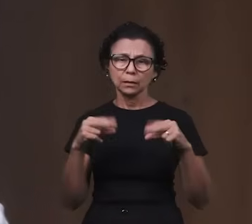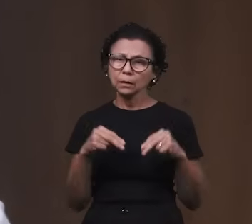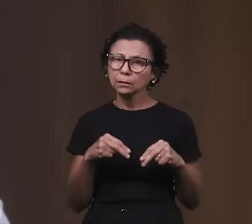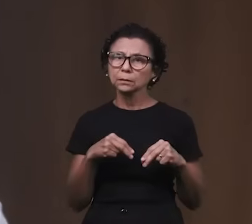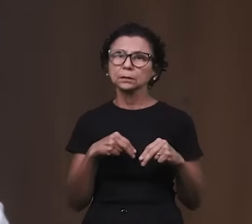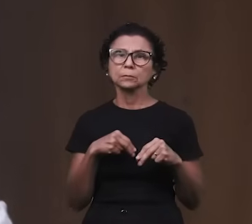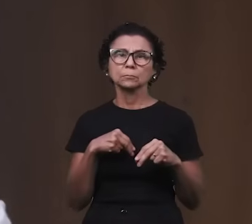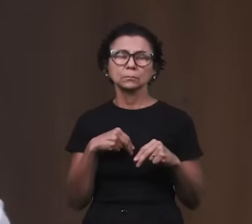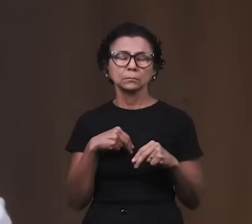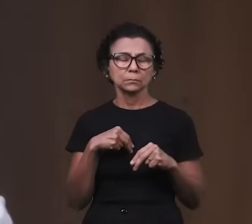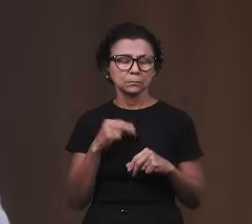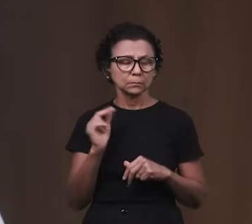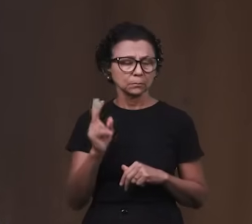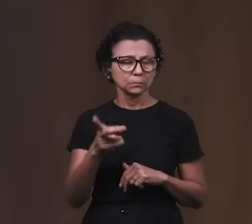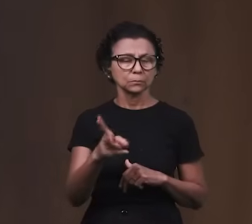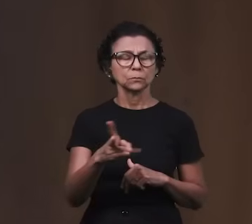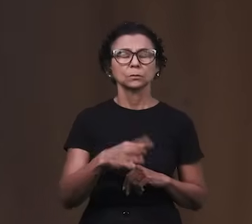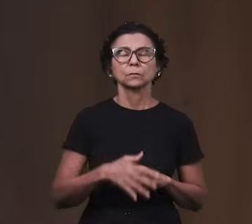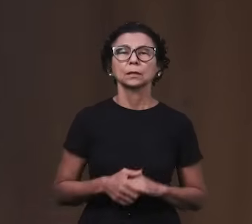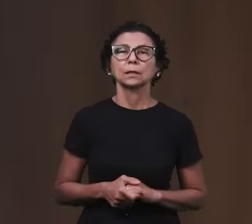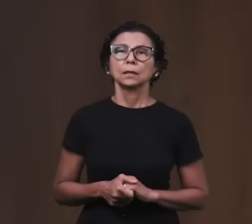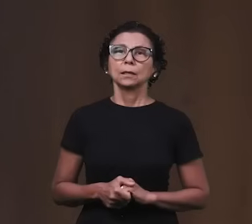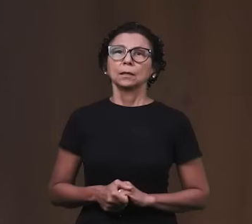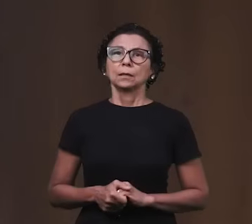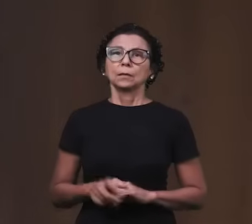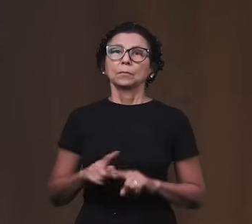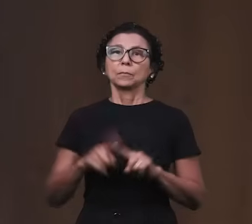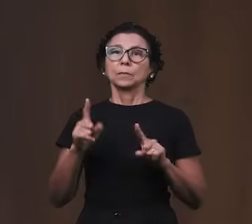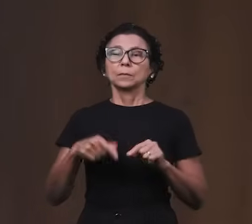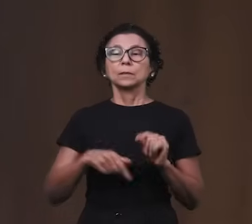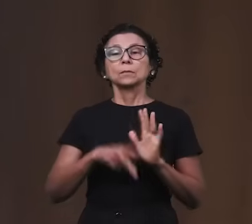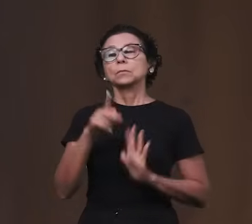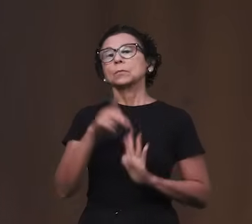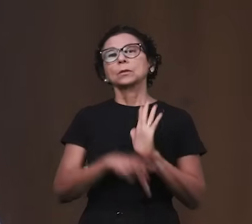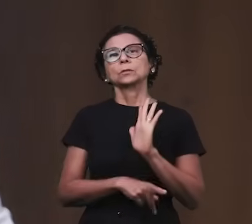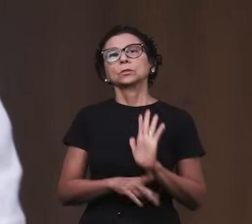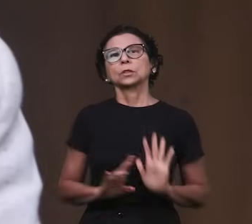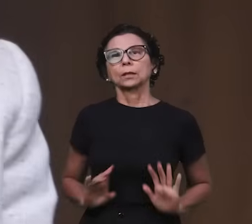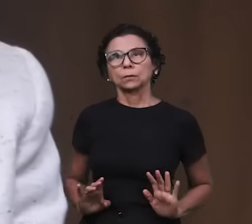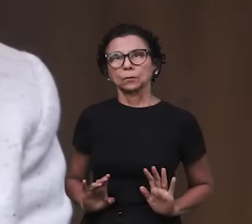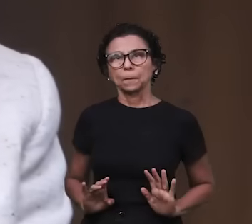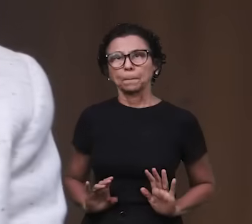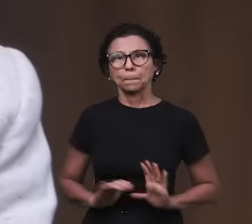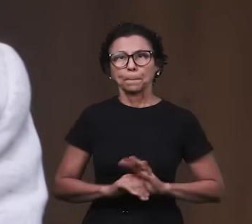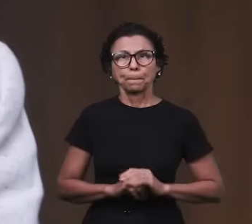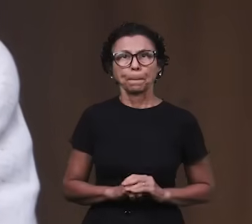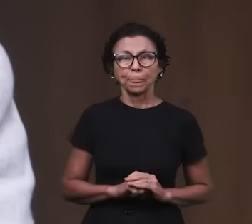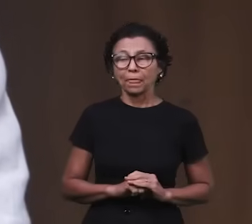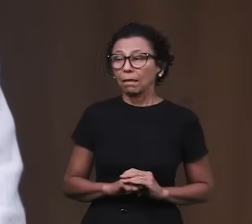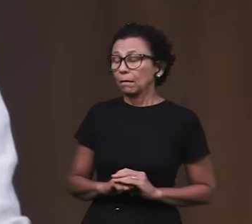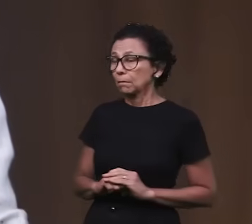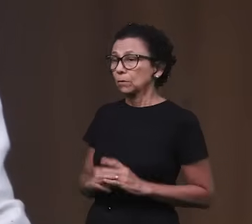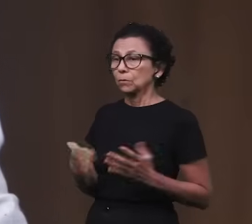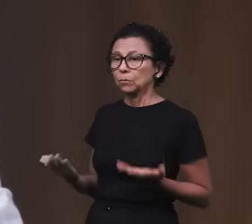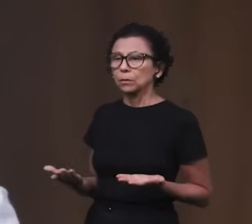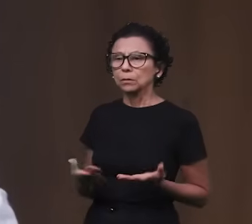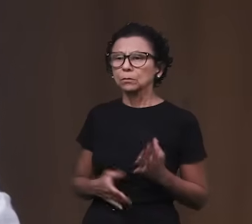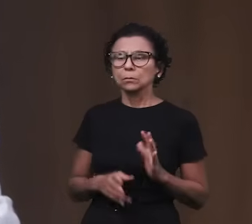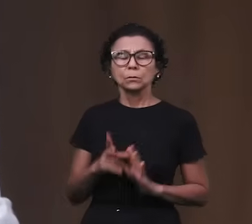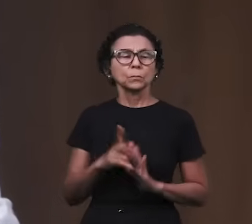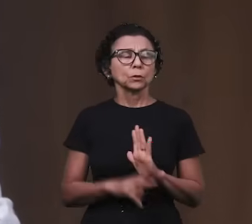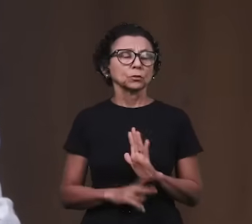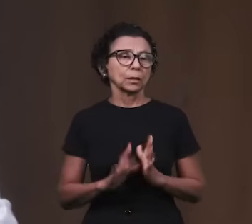benefícios. Né? Mas você tem que ter um projeto. Você, vou criar de qualquer maneira. Não, você vai criar seus filhos, tem que ter um projeto. Que é o projeto de você criar